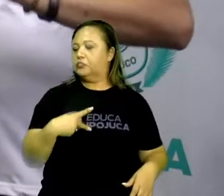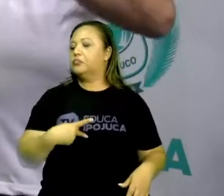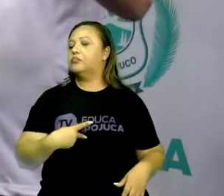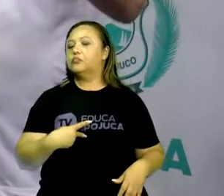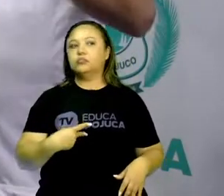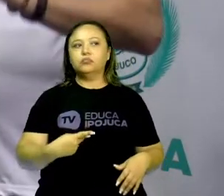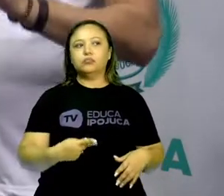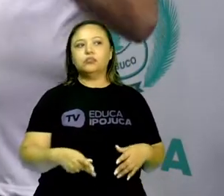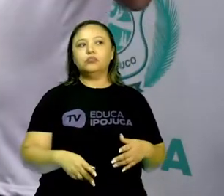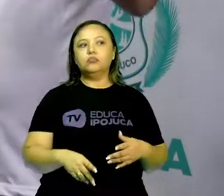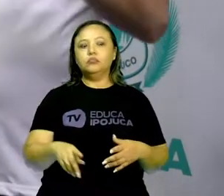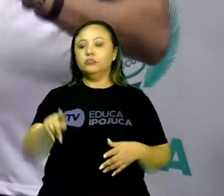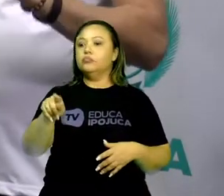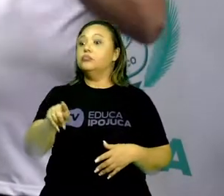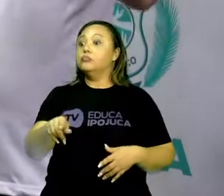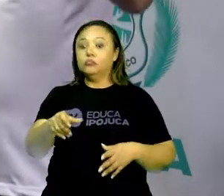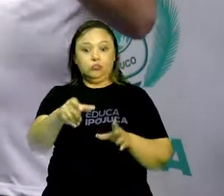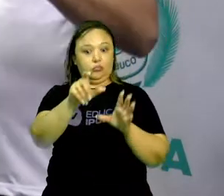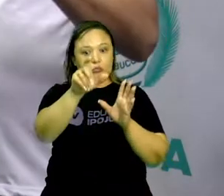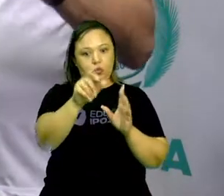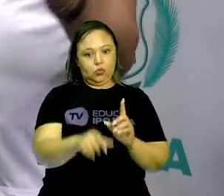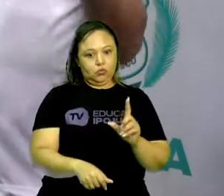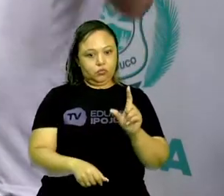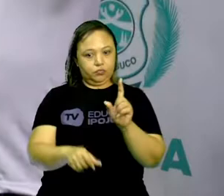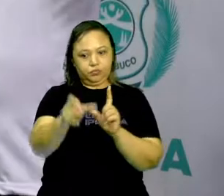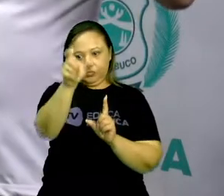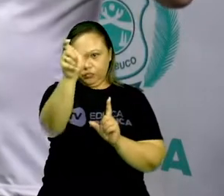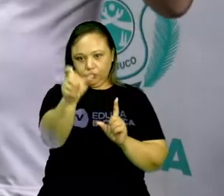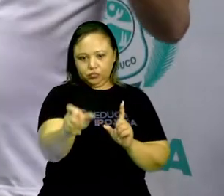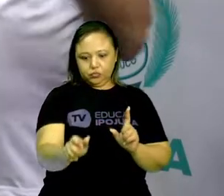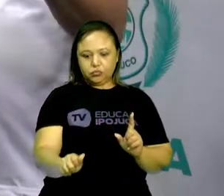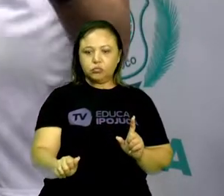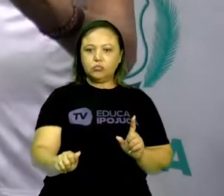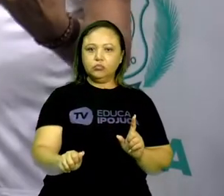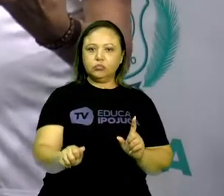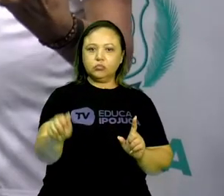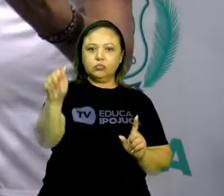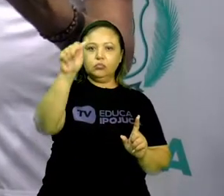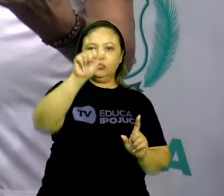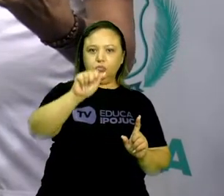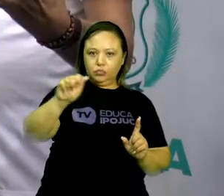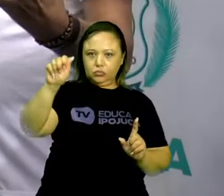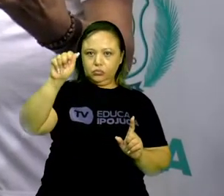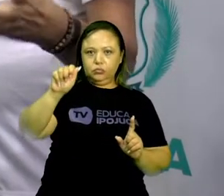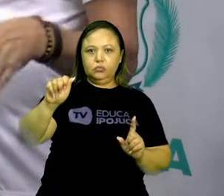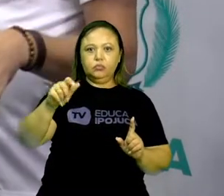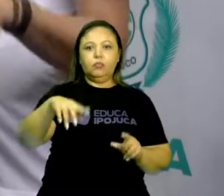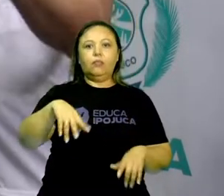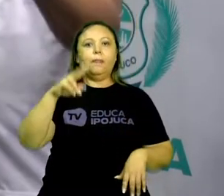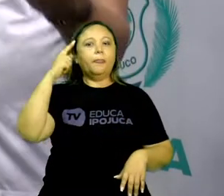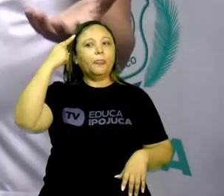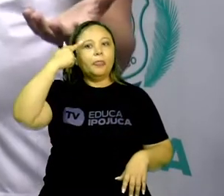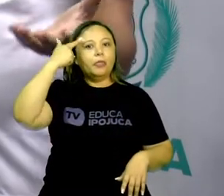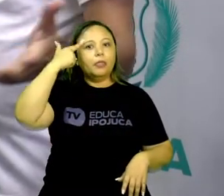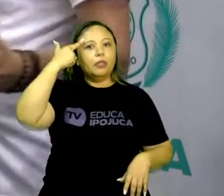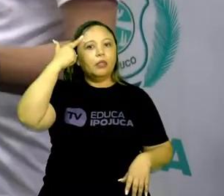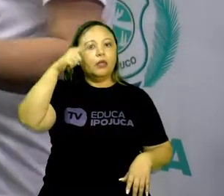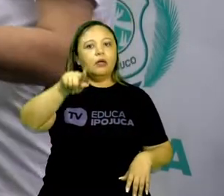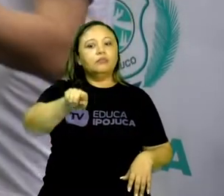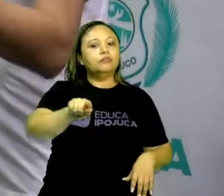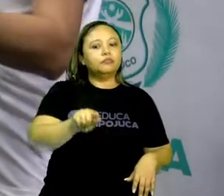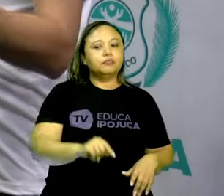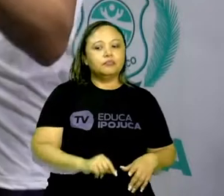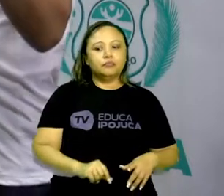ele vai reforçar isso nas personagens para que isso apareça, para que o público perceba com mais clareza e até ria disso,